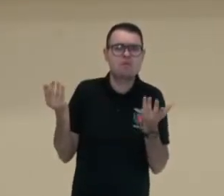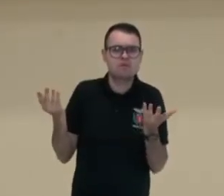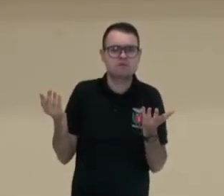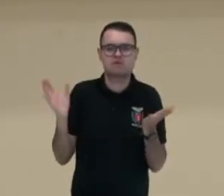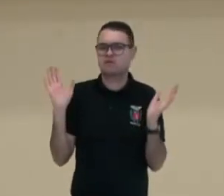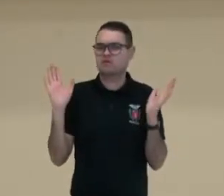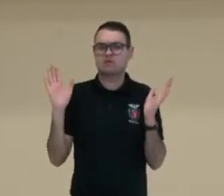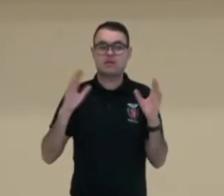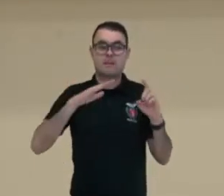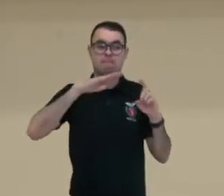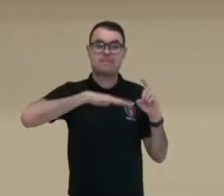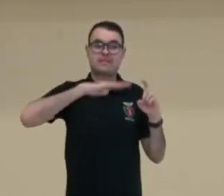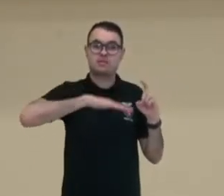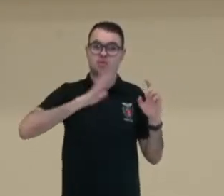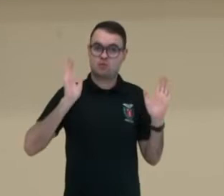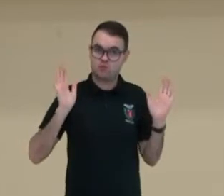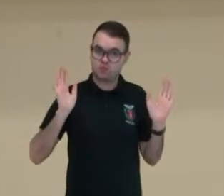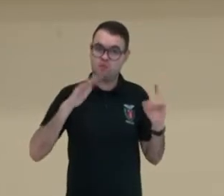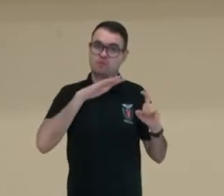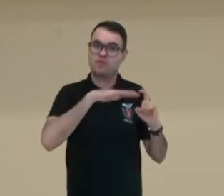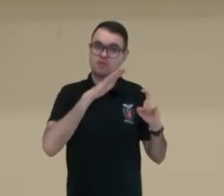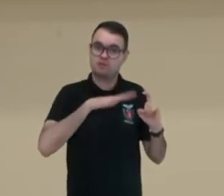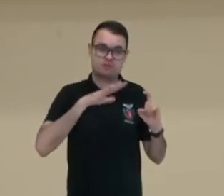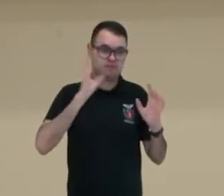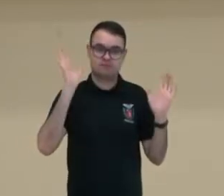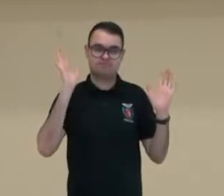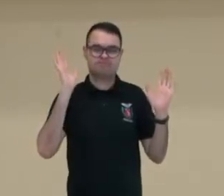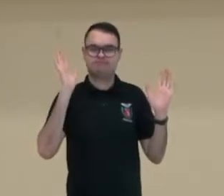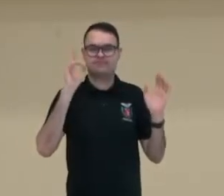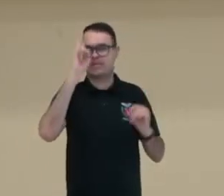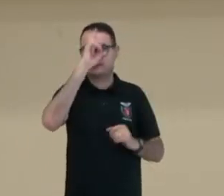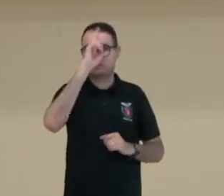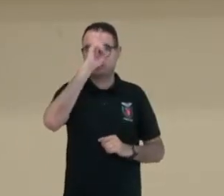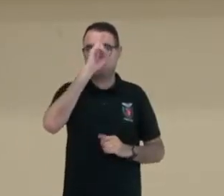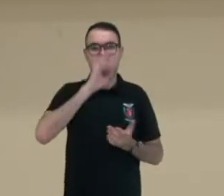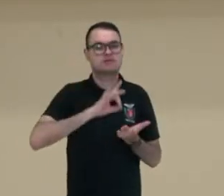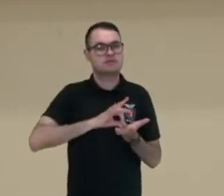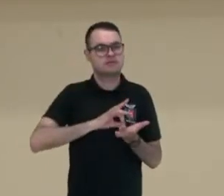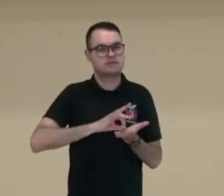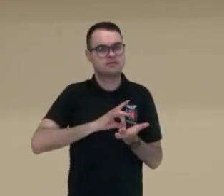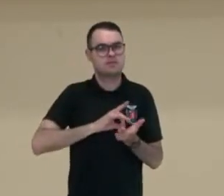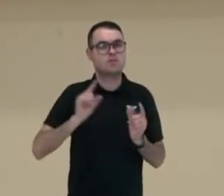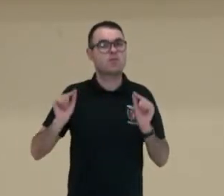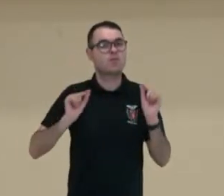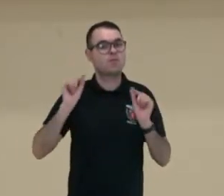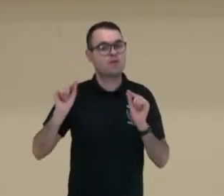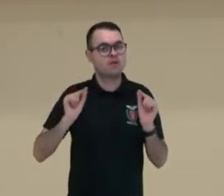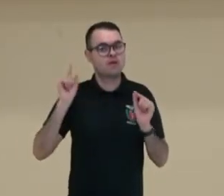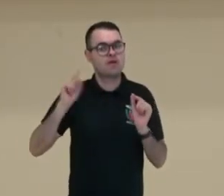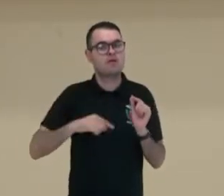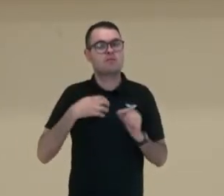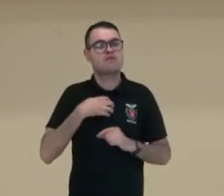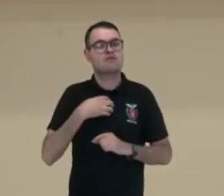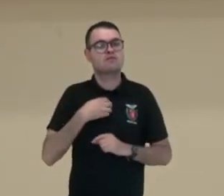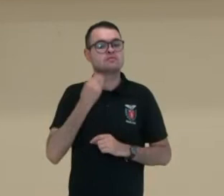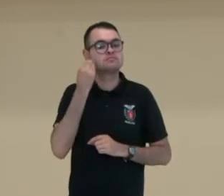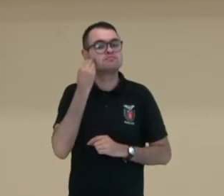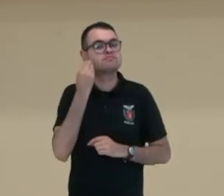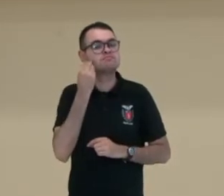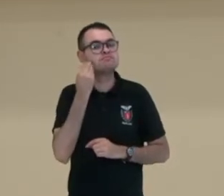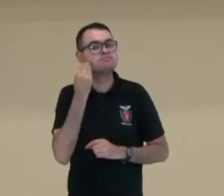uma lenda, assim, uma verdadeira balela da história. Na verdade, quase que uma maneira de